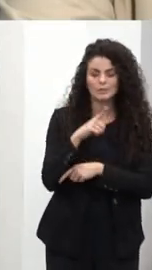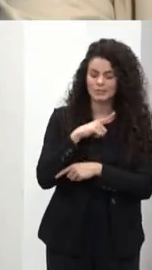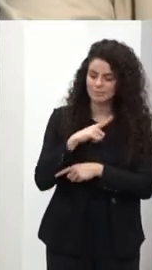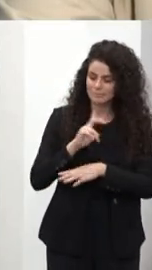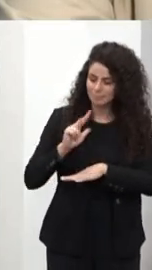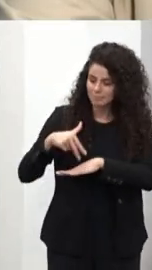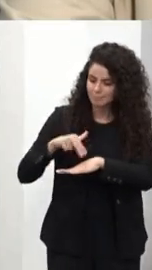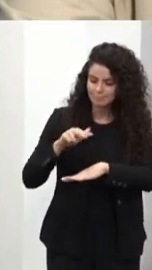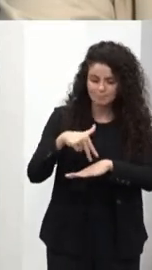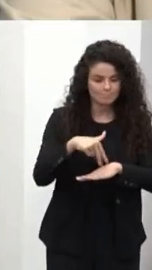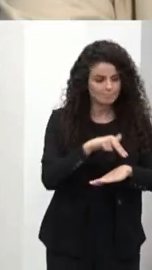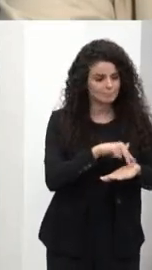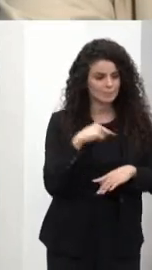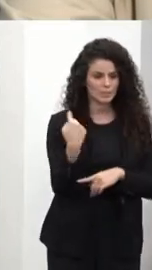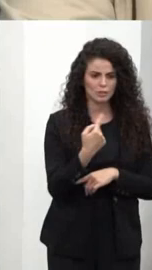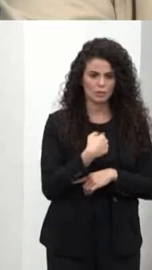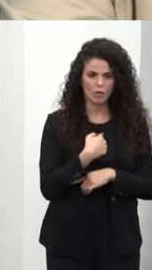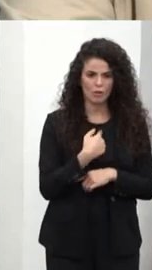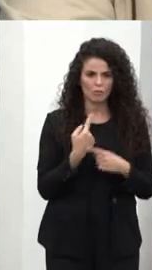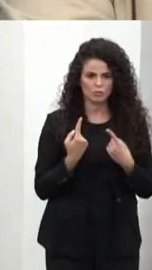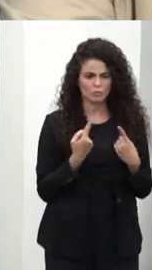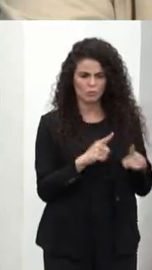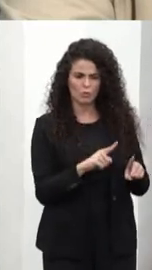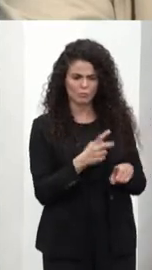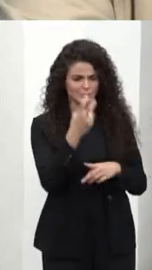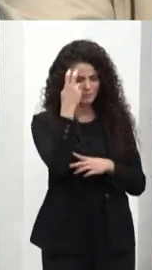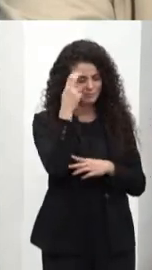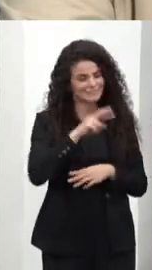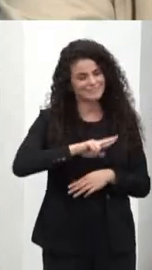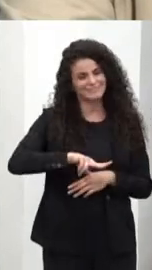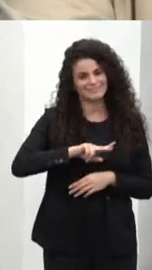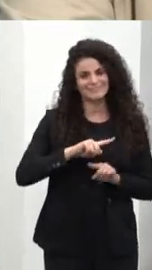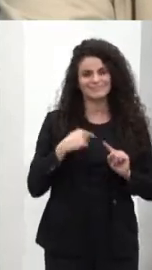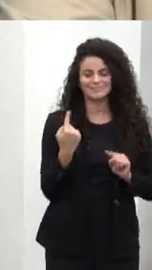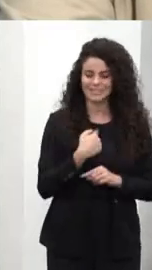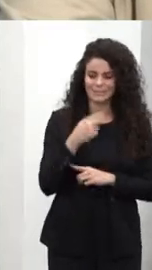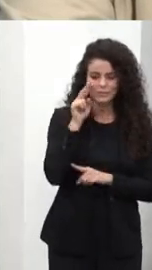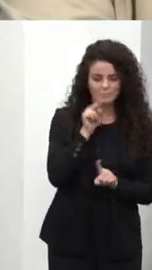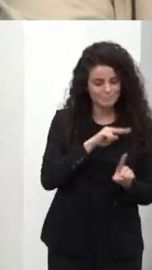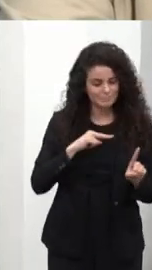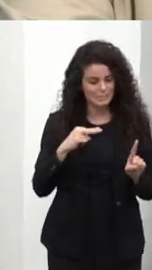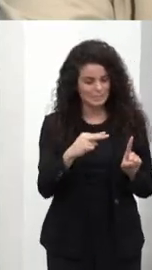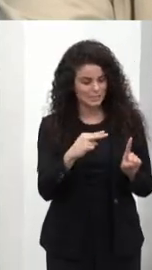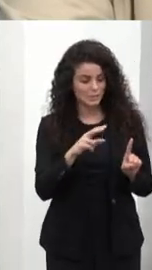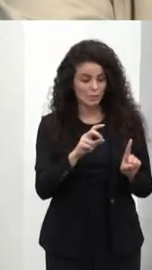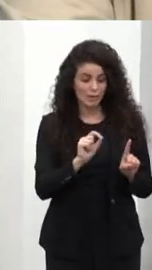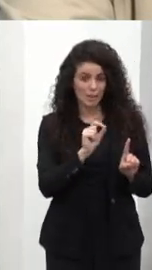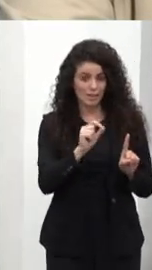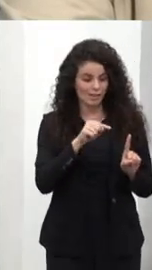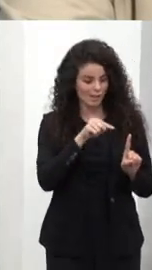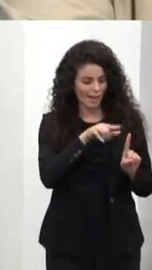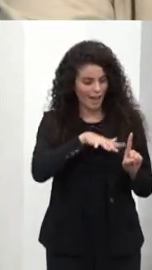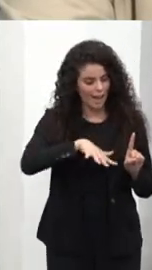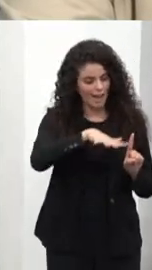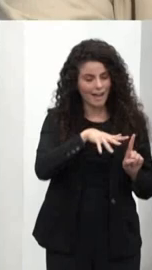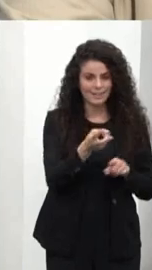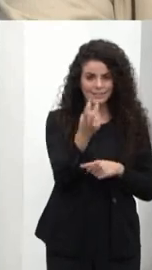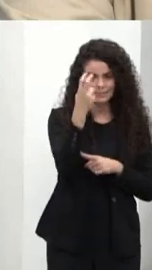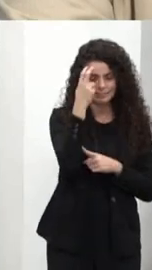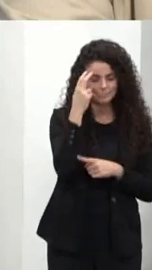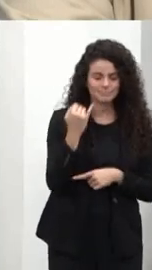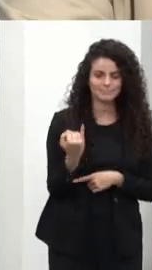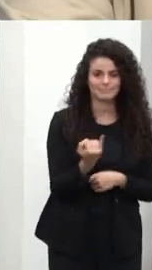não somos Inimigos da Cultura né olhamos para Cultura como uma área fundamental